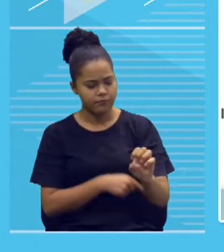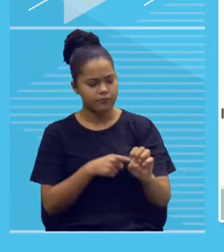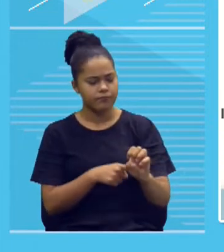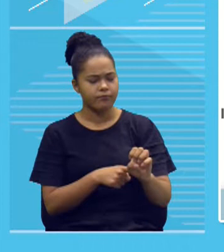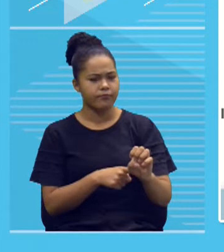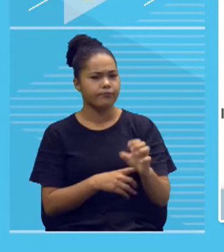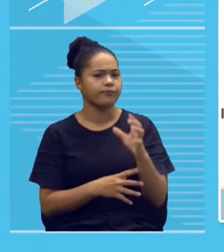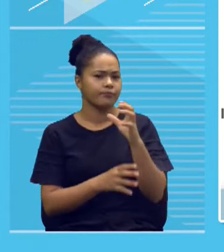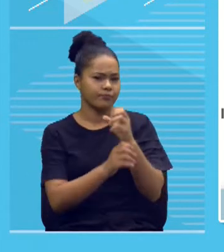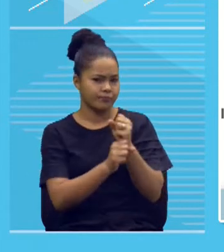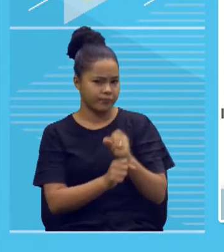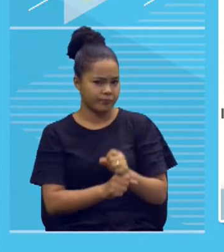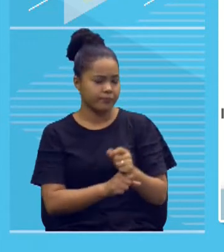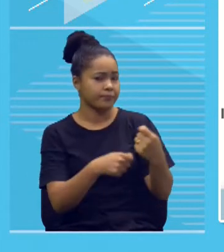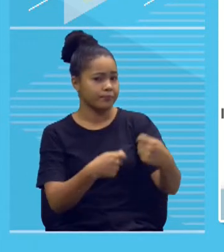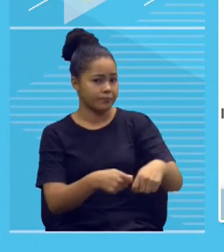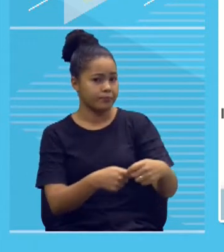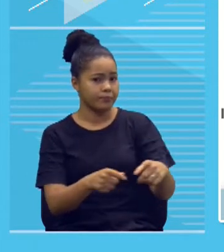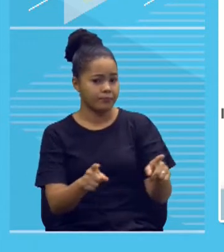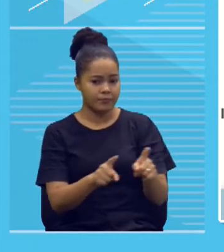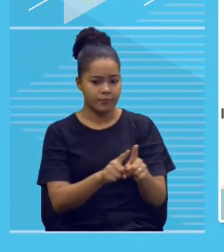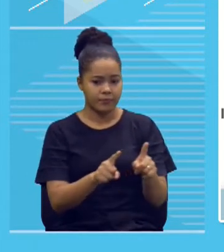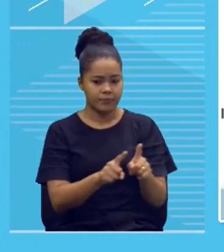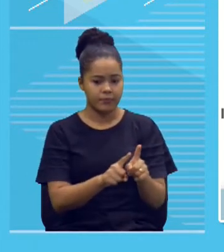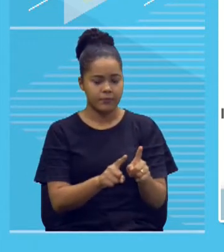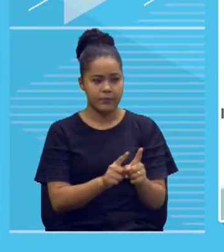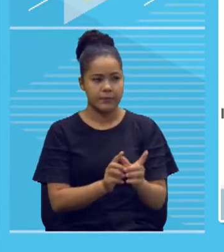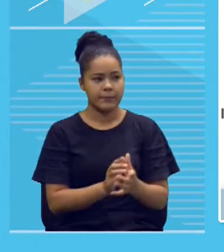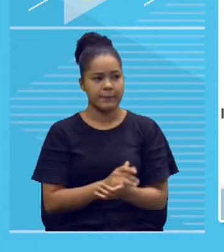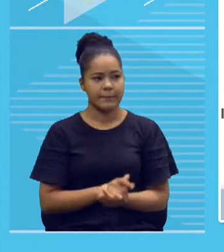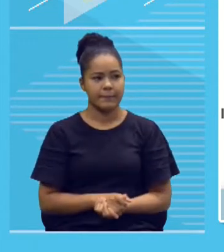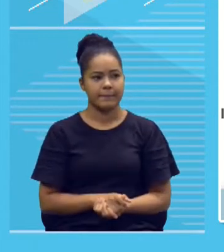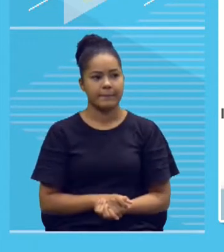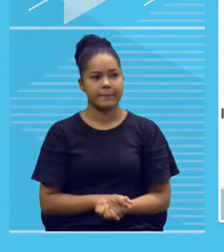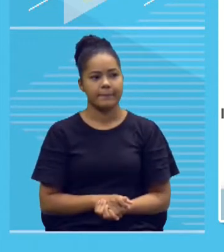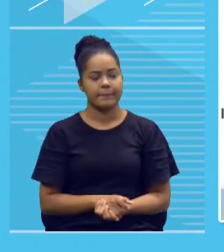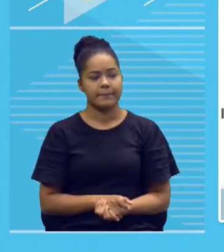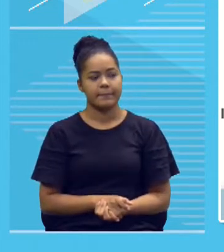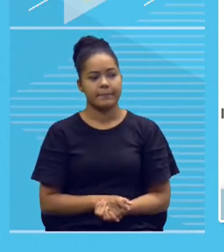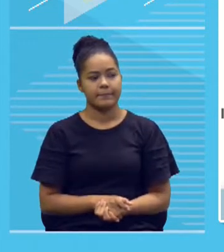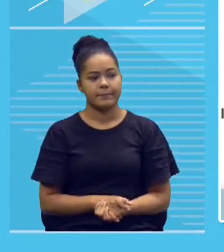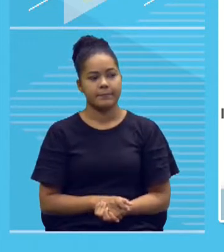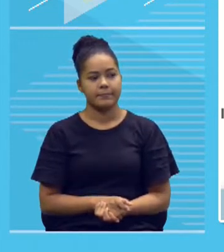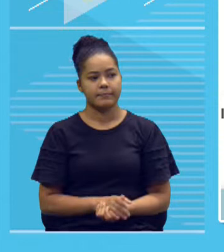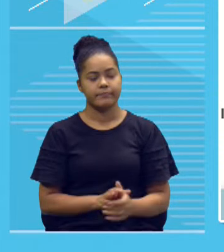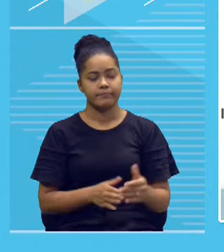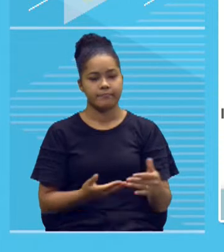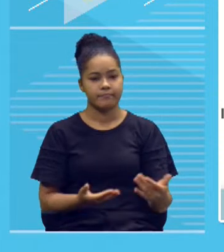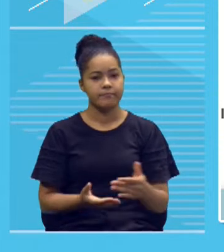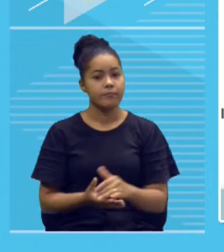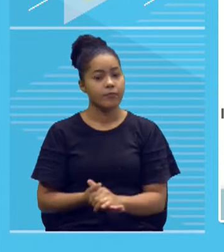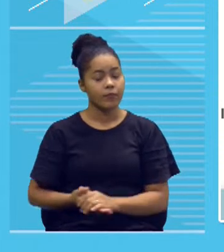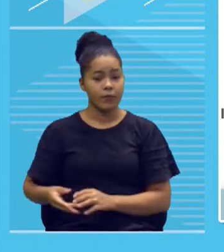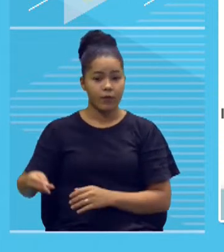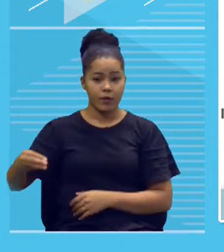Professor montante é sempre a soma do Capital com juros Professor